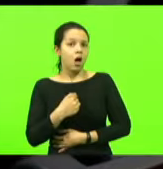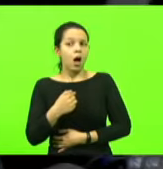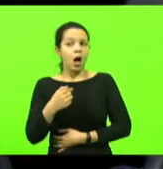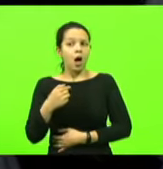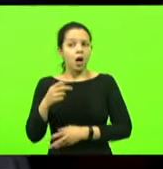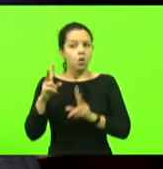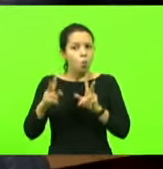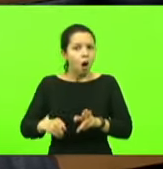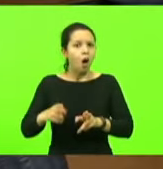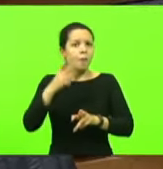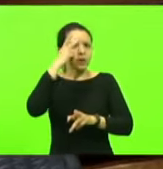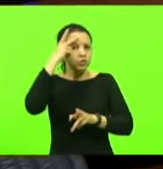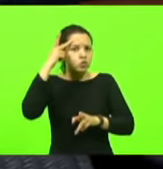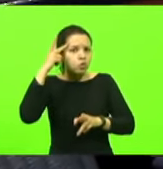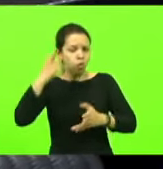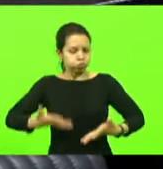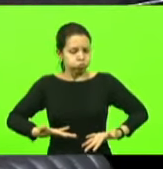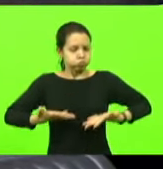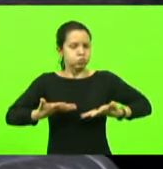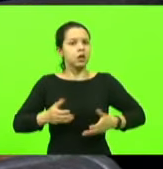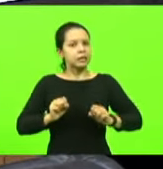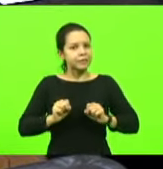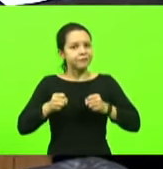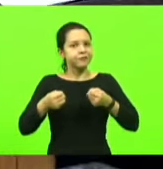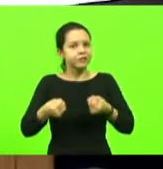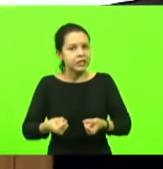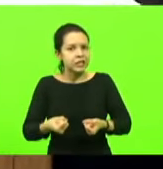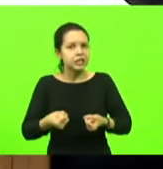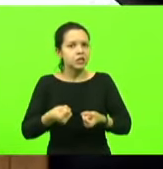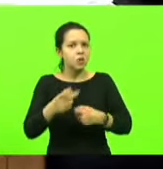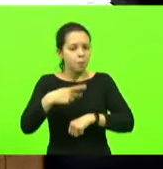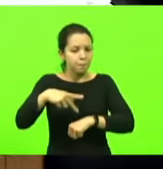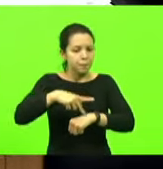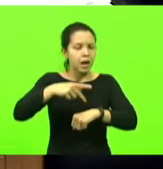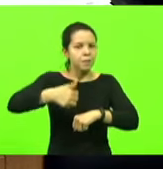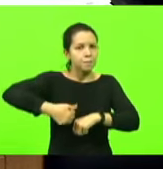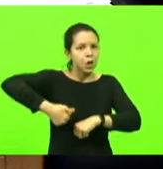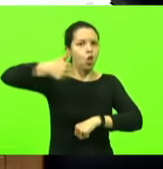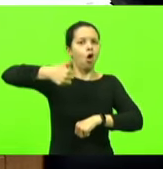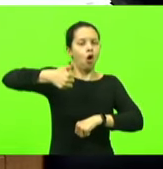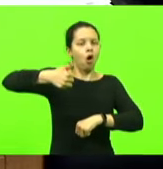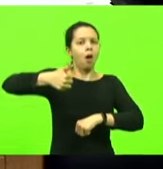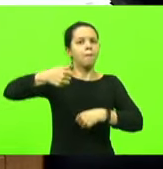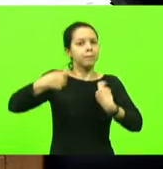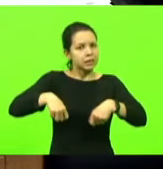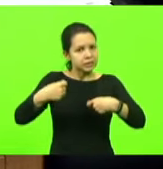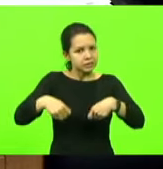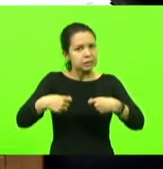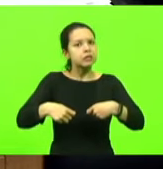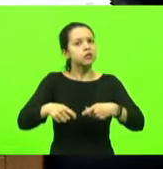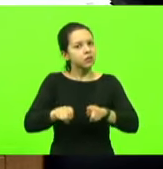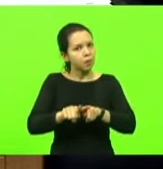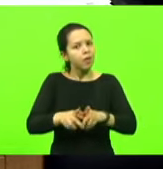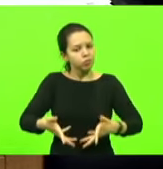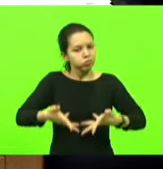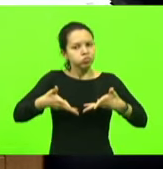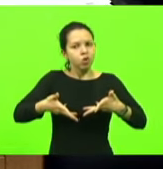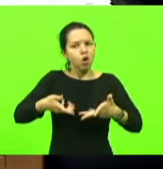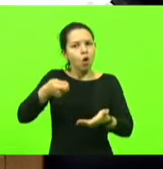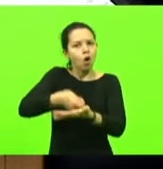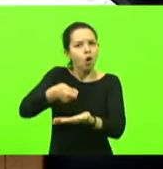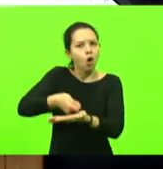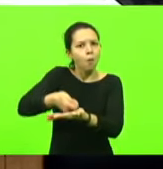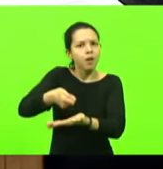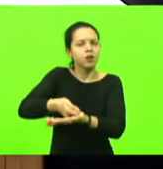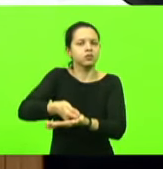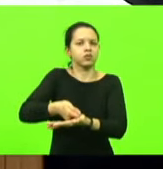encorajam na defesa de um país melhor, as pessoas também têm que se encorajar nas cobranças, né? Acho que o parlamento